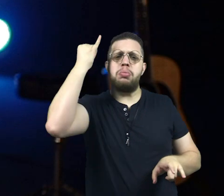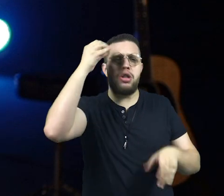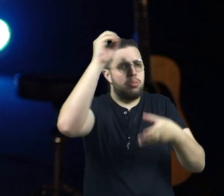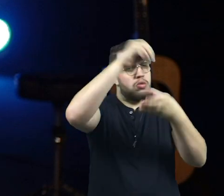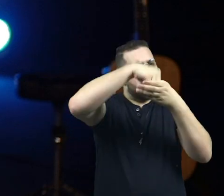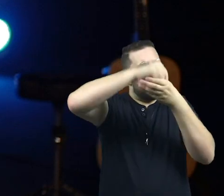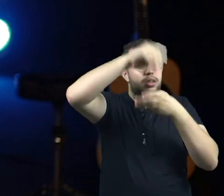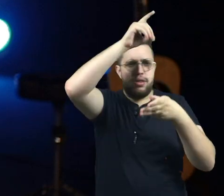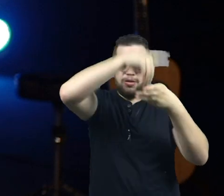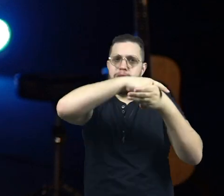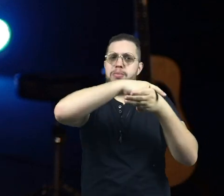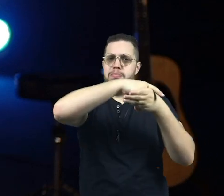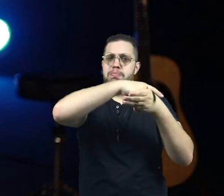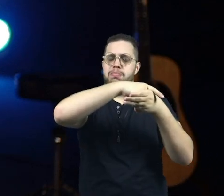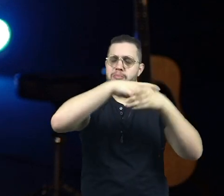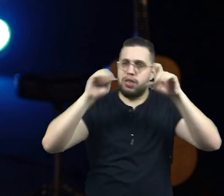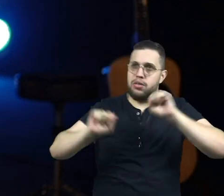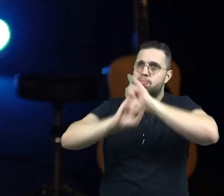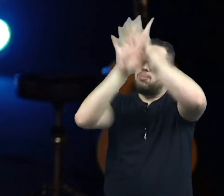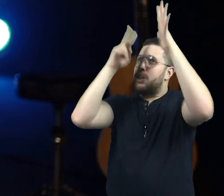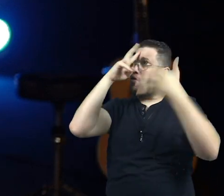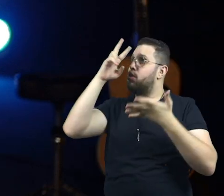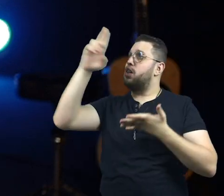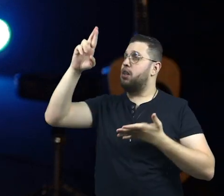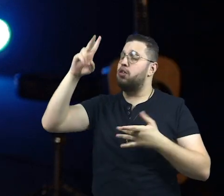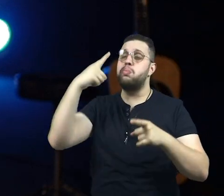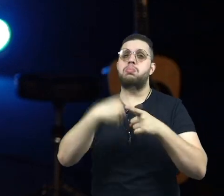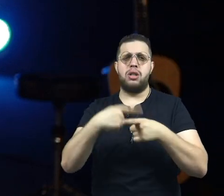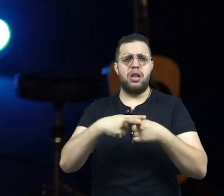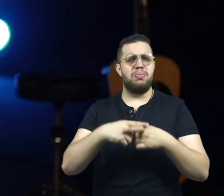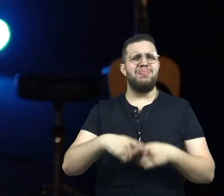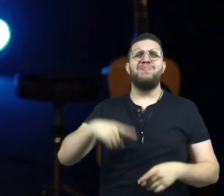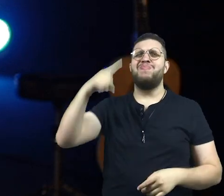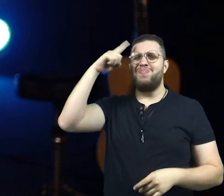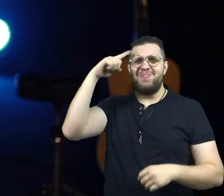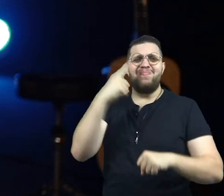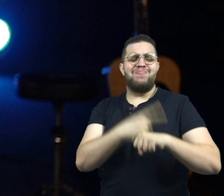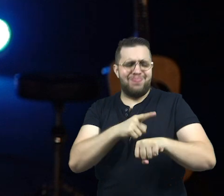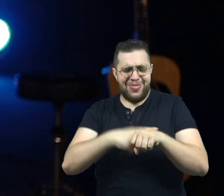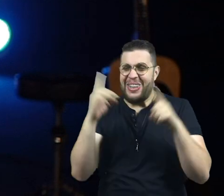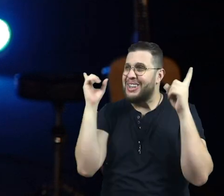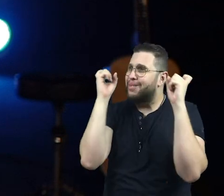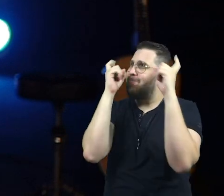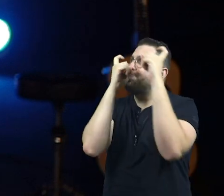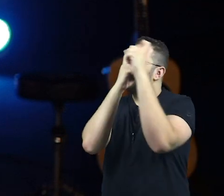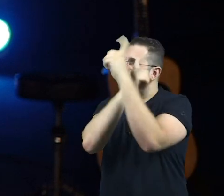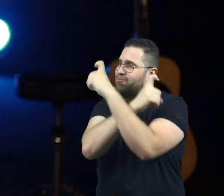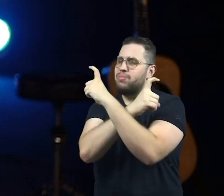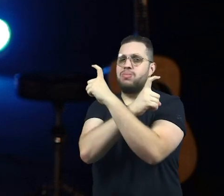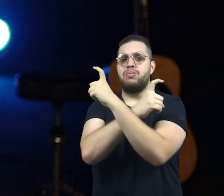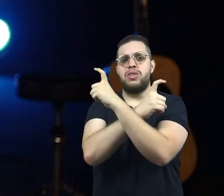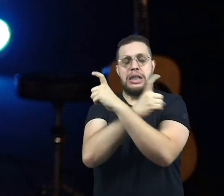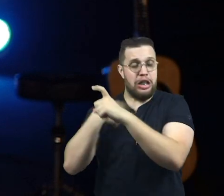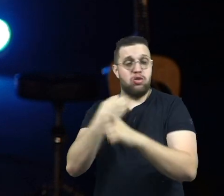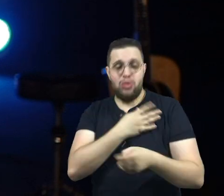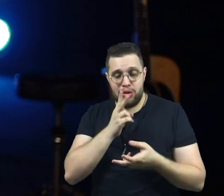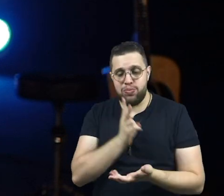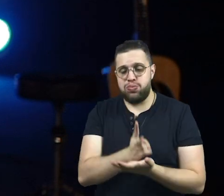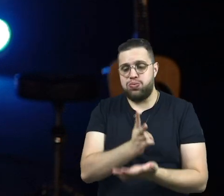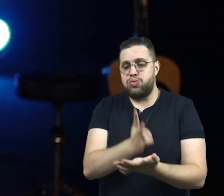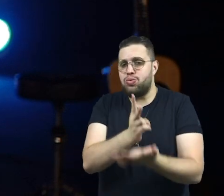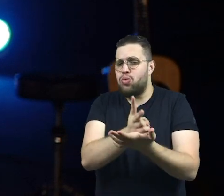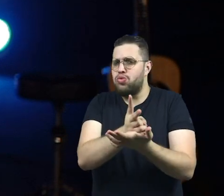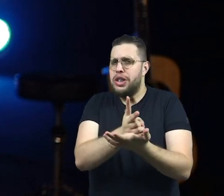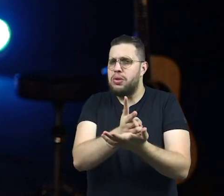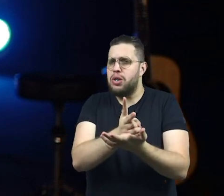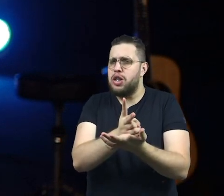para o seu dízimo. E glória a Deus, porque nesse tempo difícil a gente tem, né, mantido né, graças a